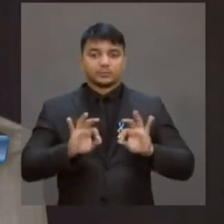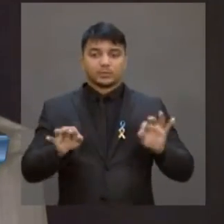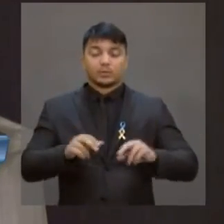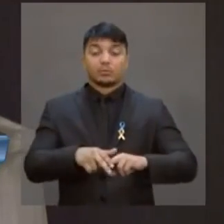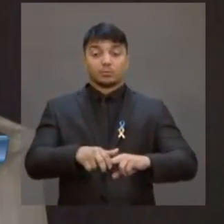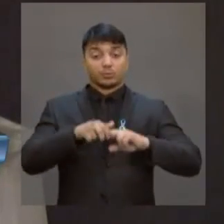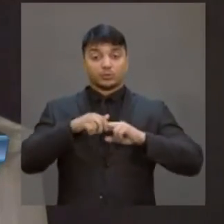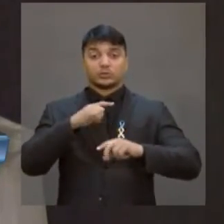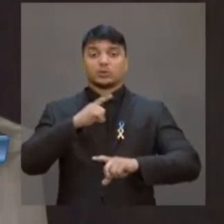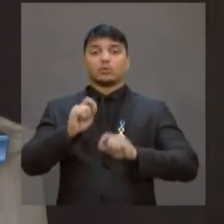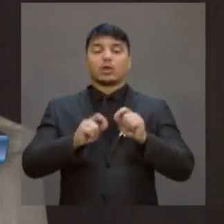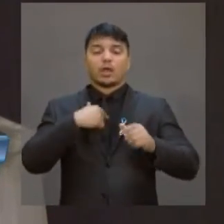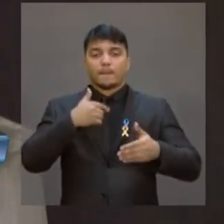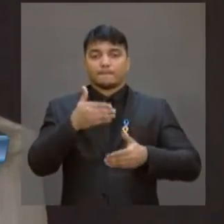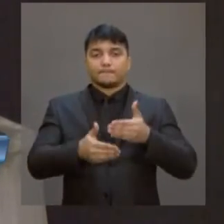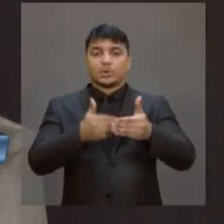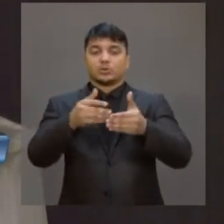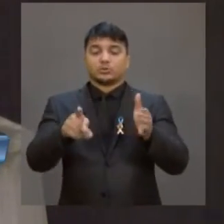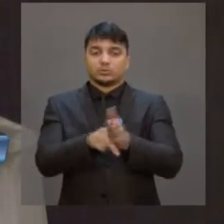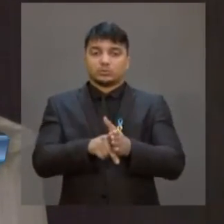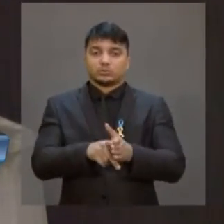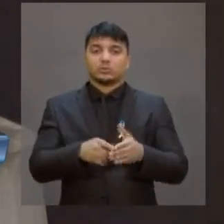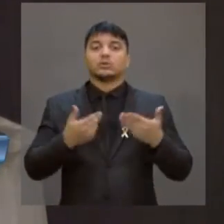já um processo de